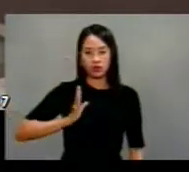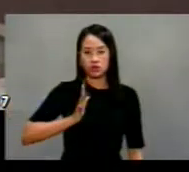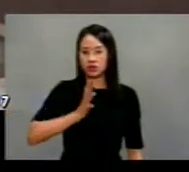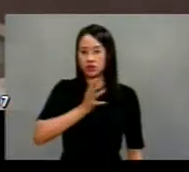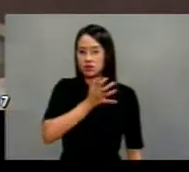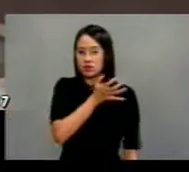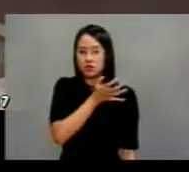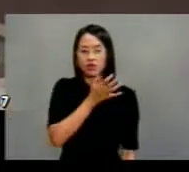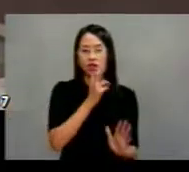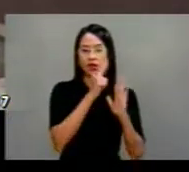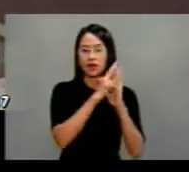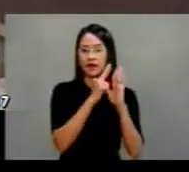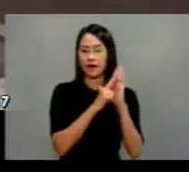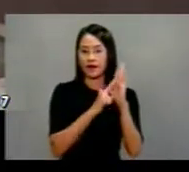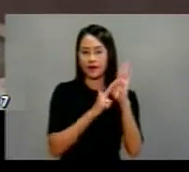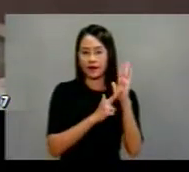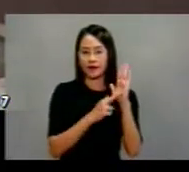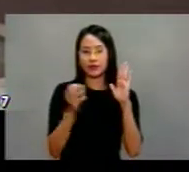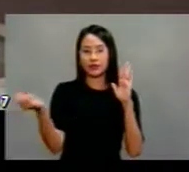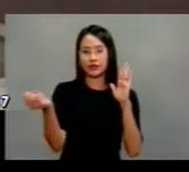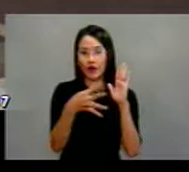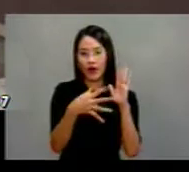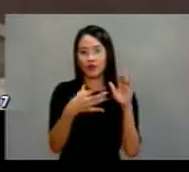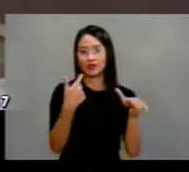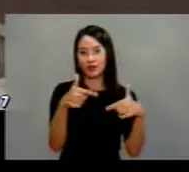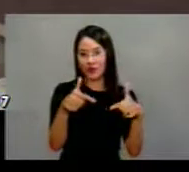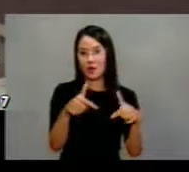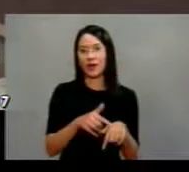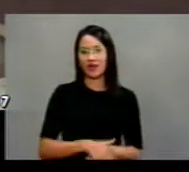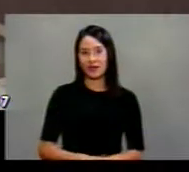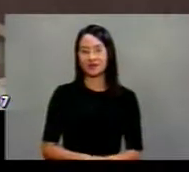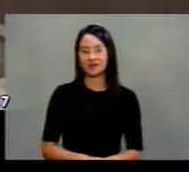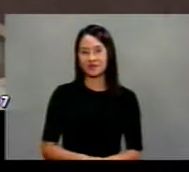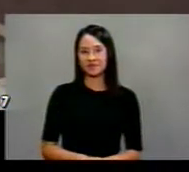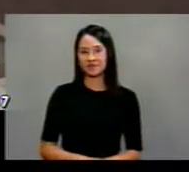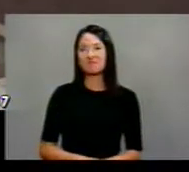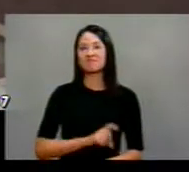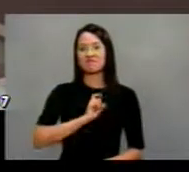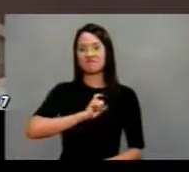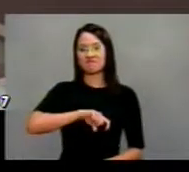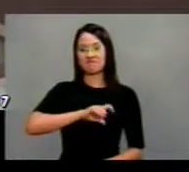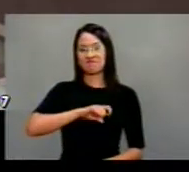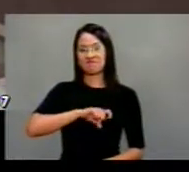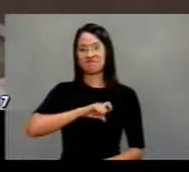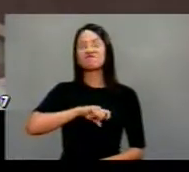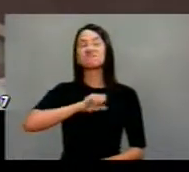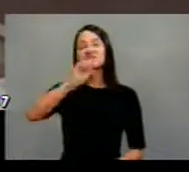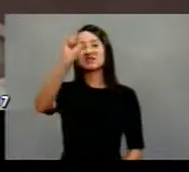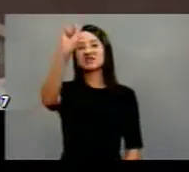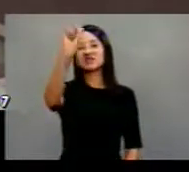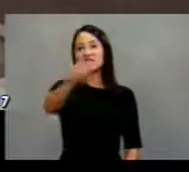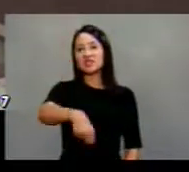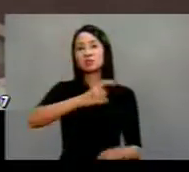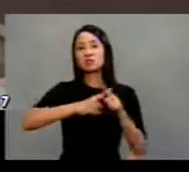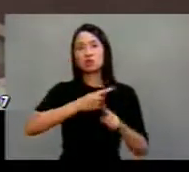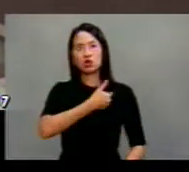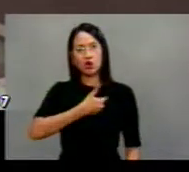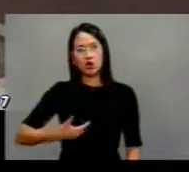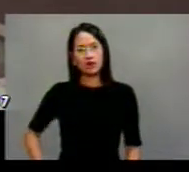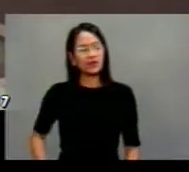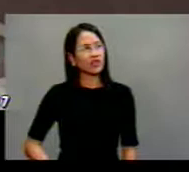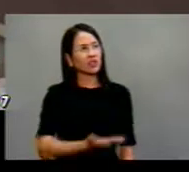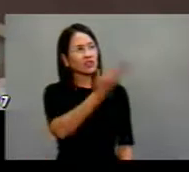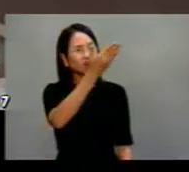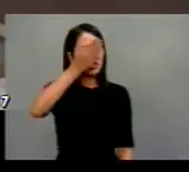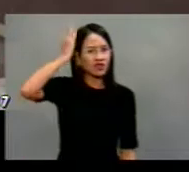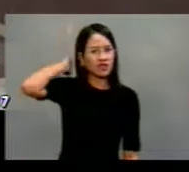aos trabalhadores brasileiros. Um ataque cruel, perverso e covarde de um governo